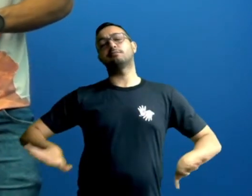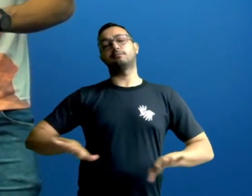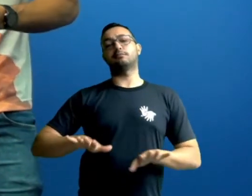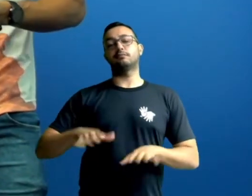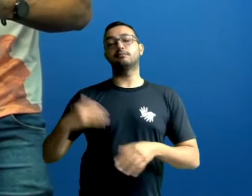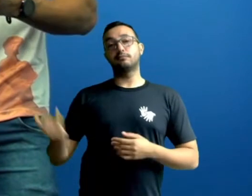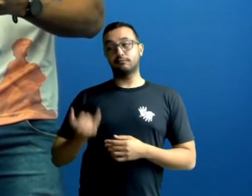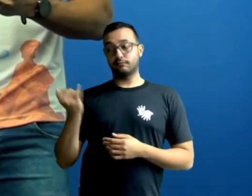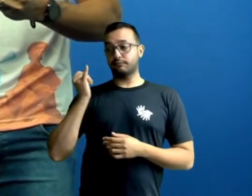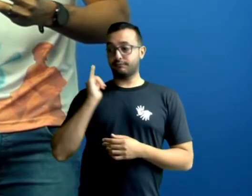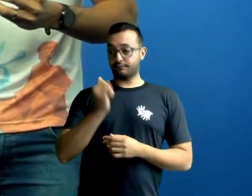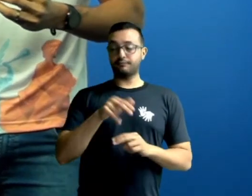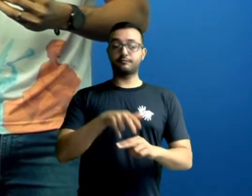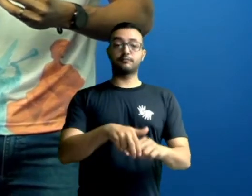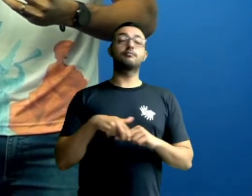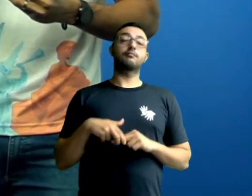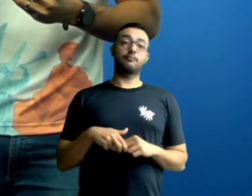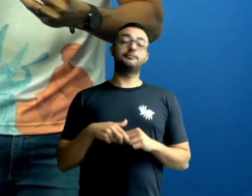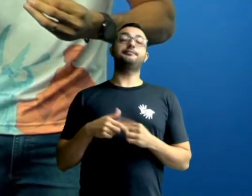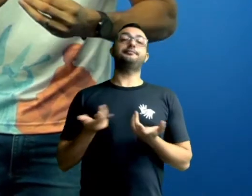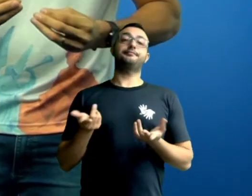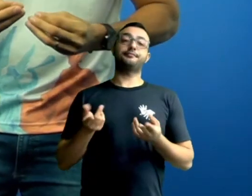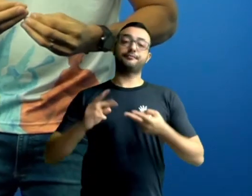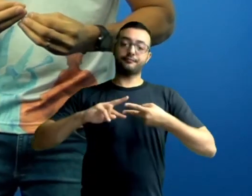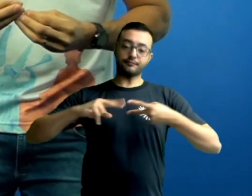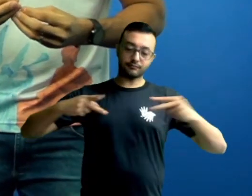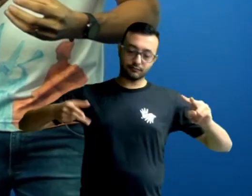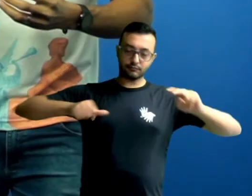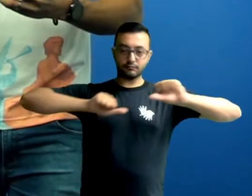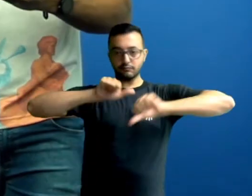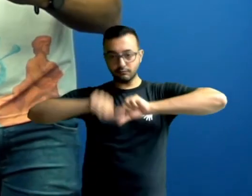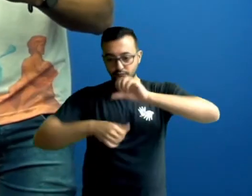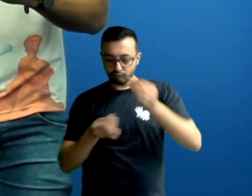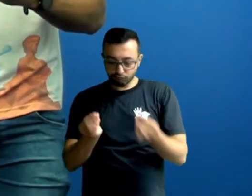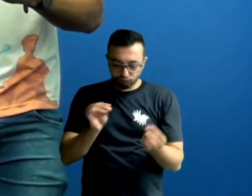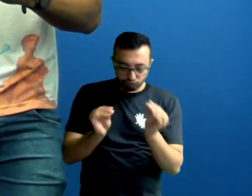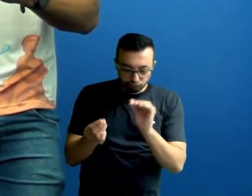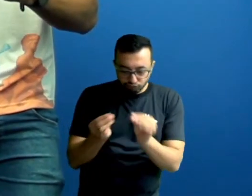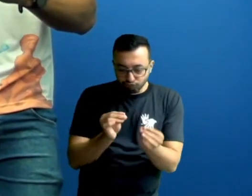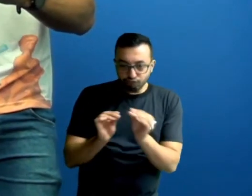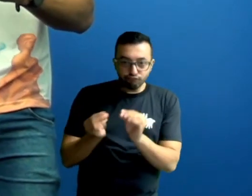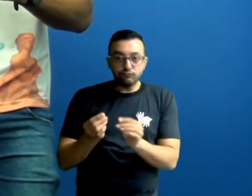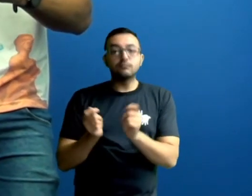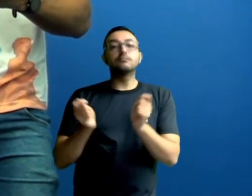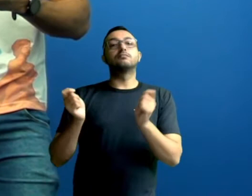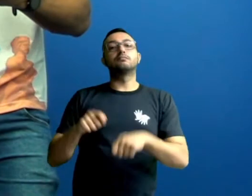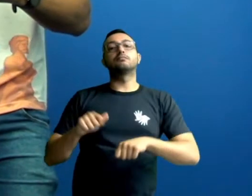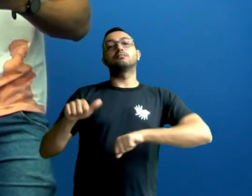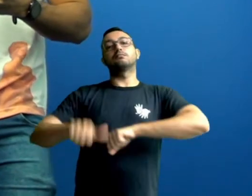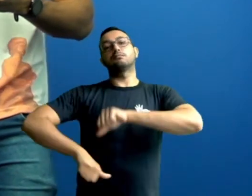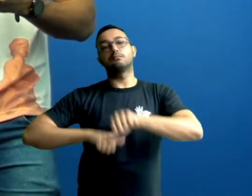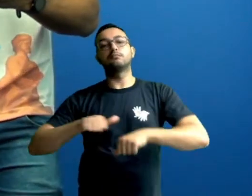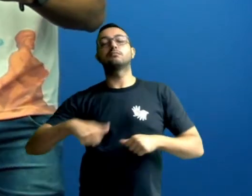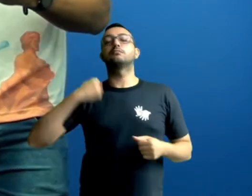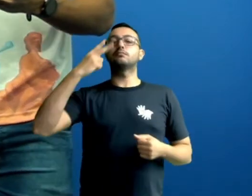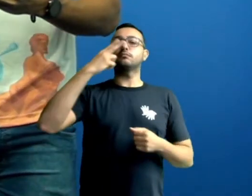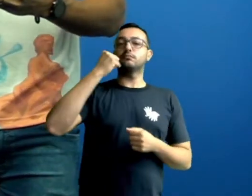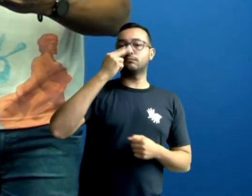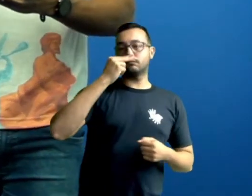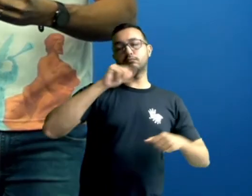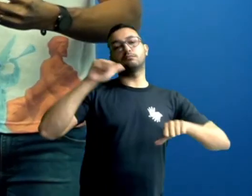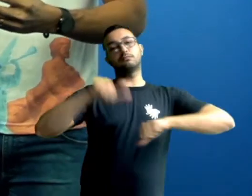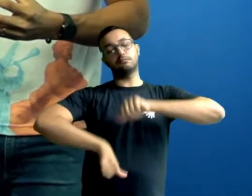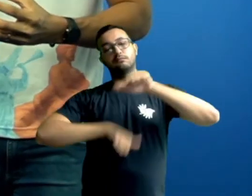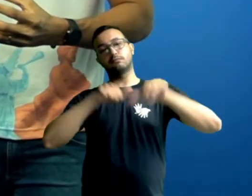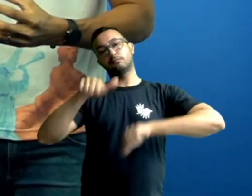extremamente importante. Através dessa modificação genética, a gente consegue também alterar o valor